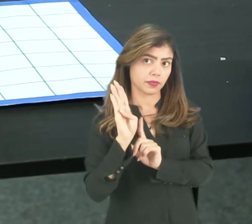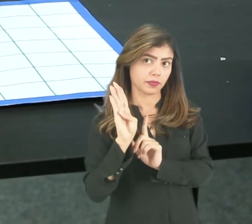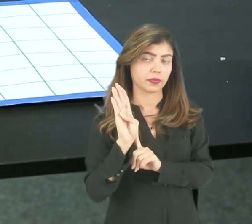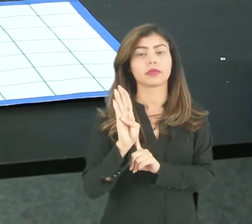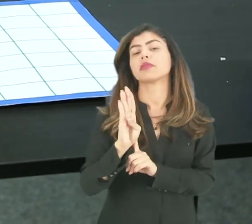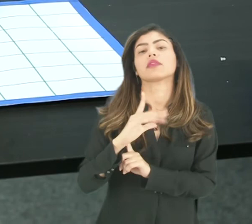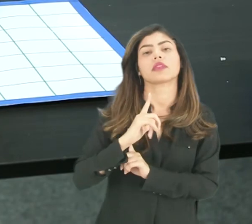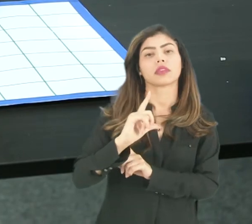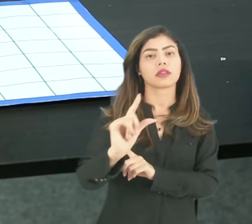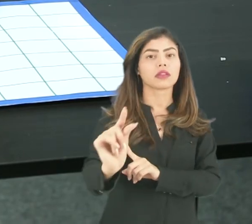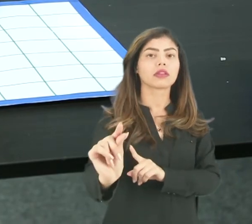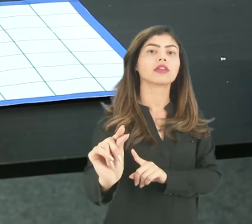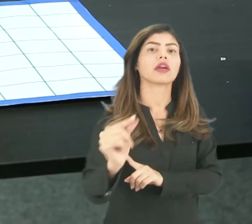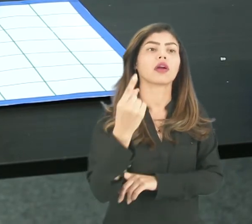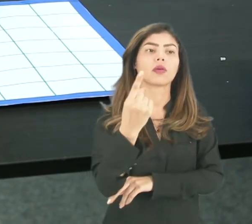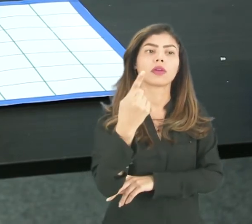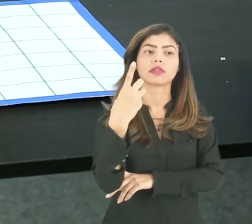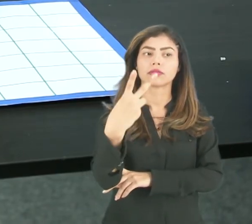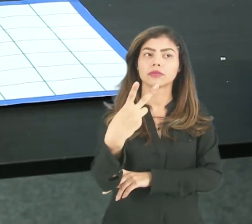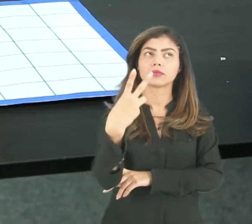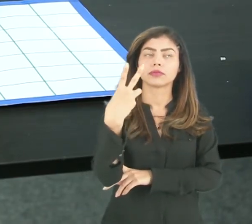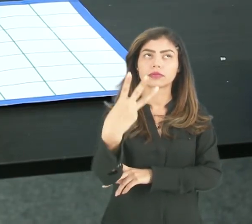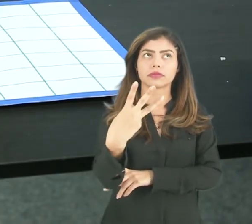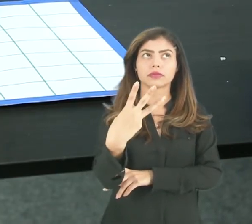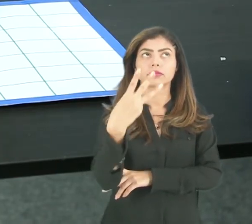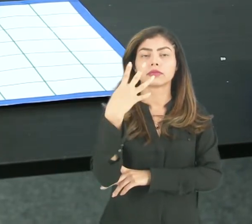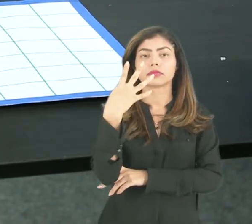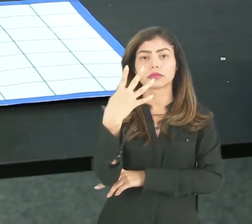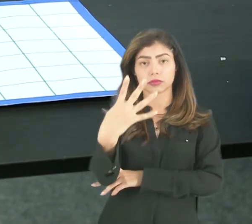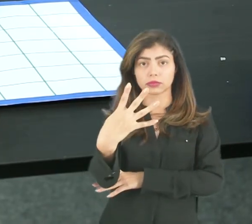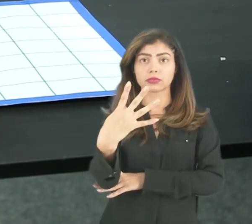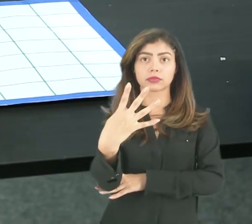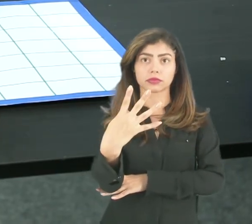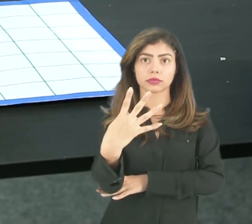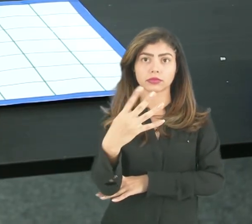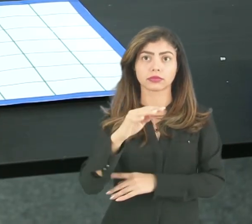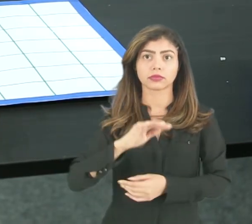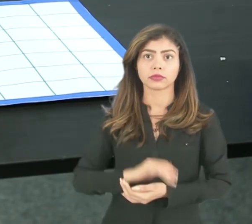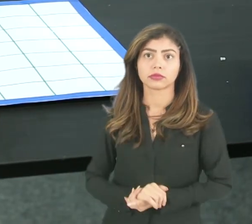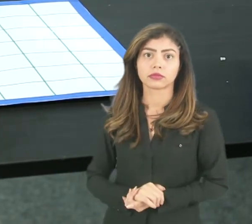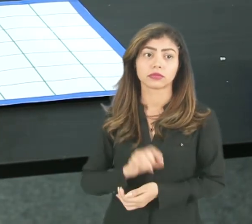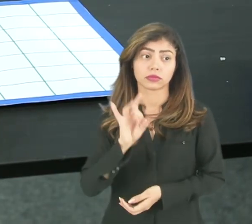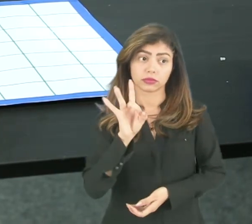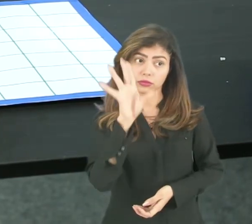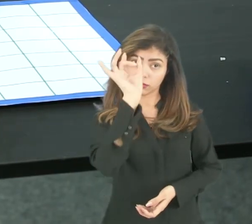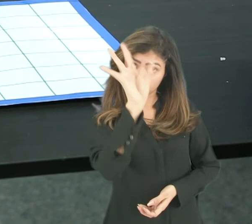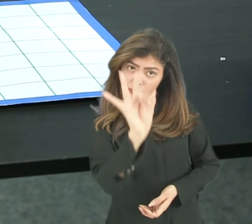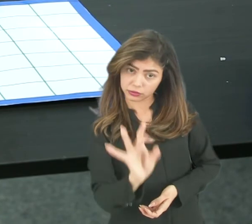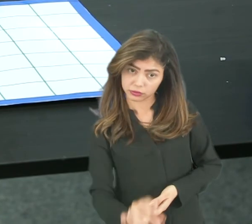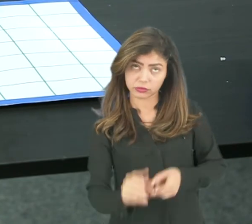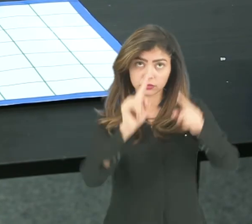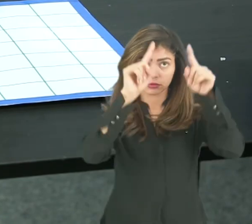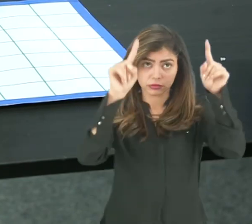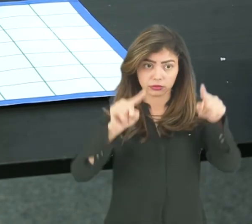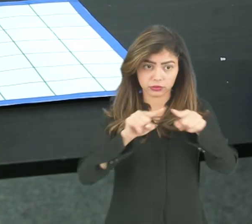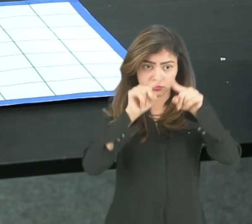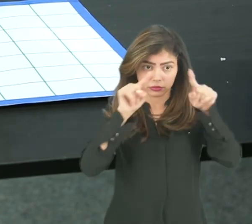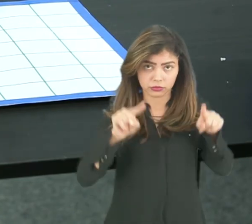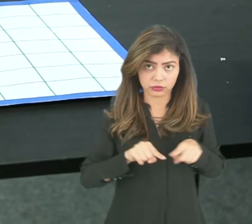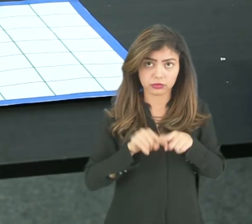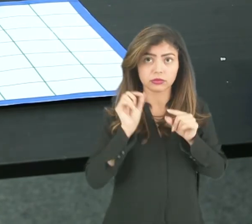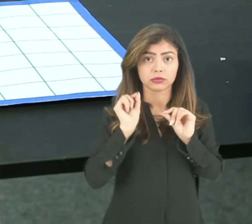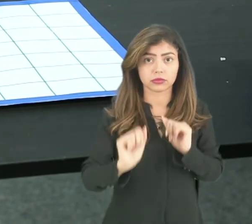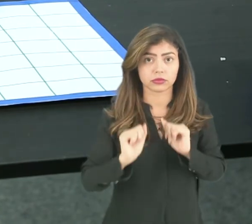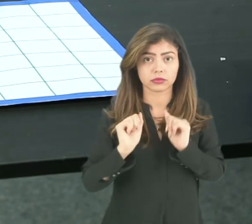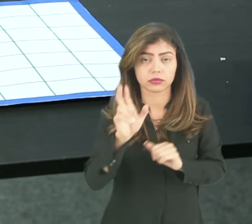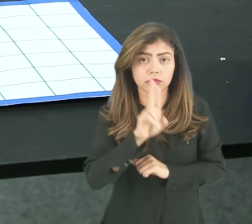ele andou 1, 2, 3, 4. Só que cada quadradinho desse, nós podemos também